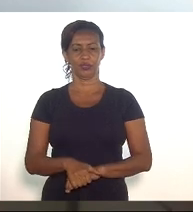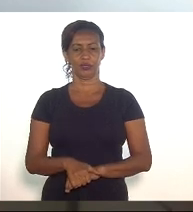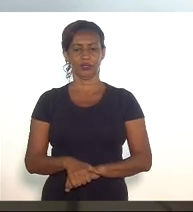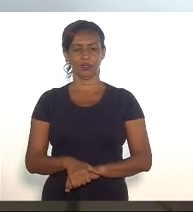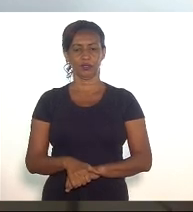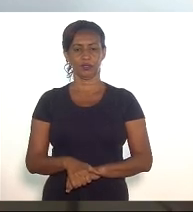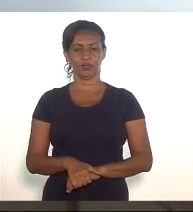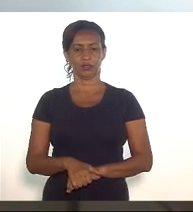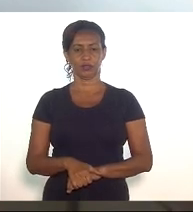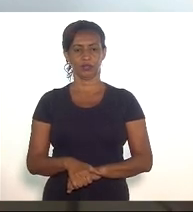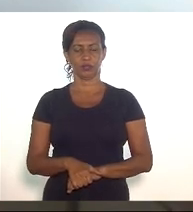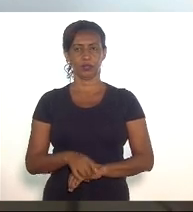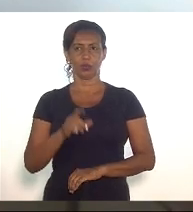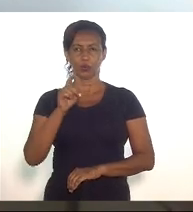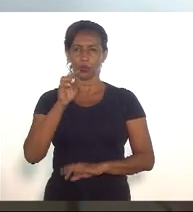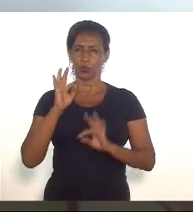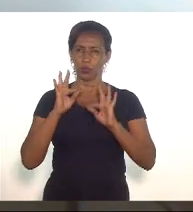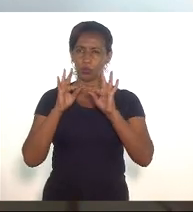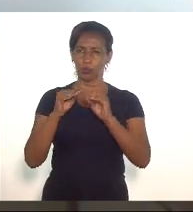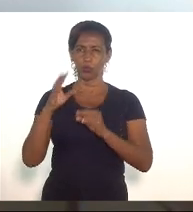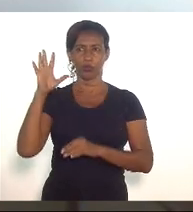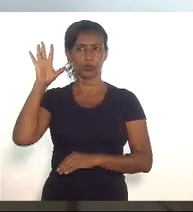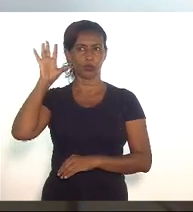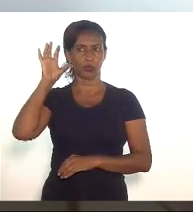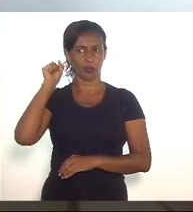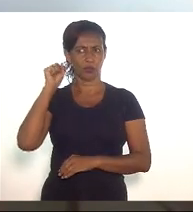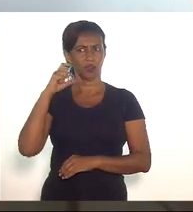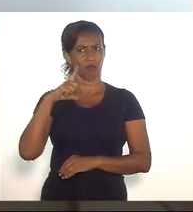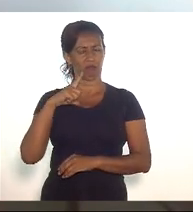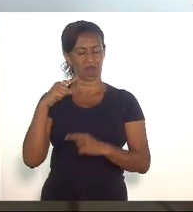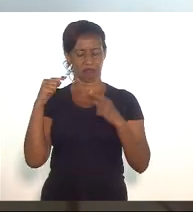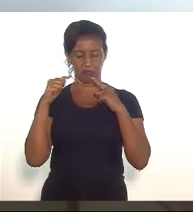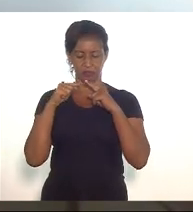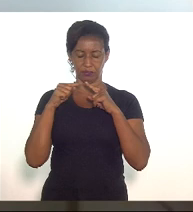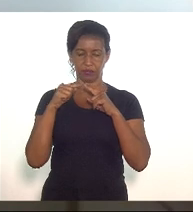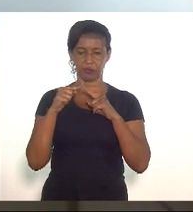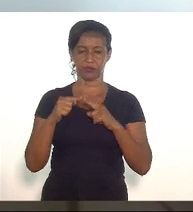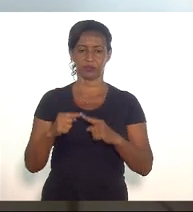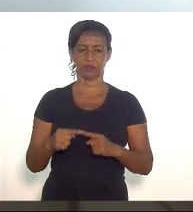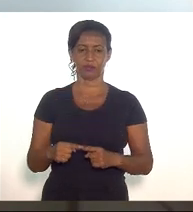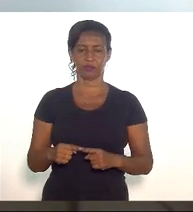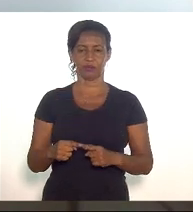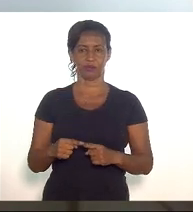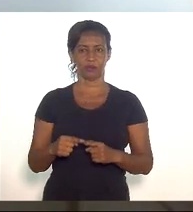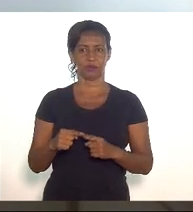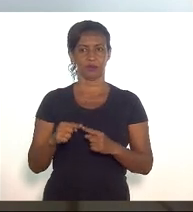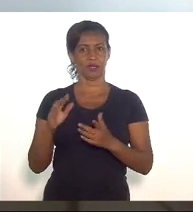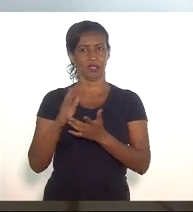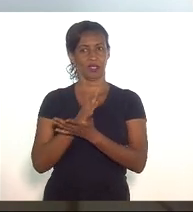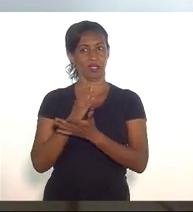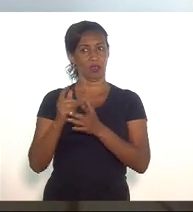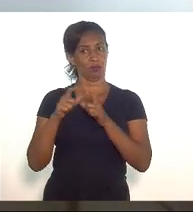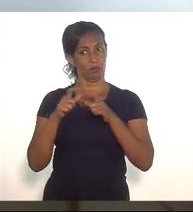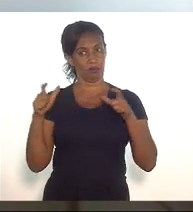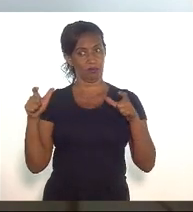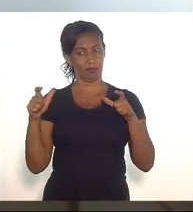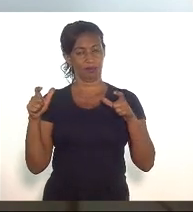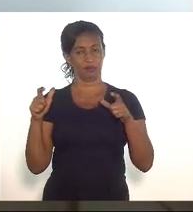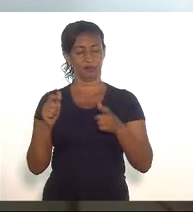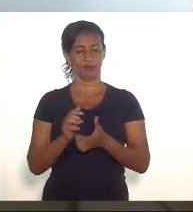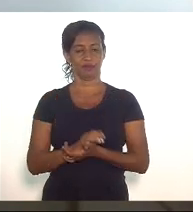aquilo que eu vi tem minha concordância em grande parte. Em grande